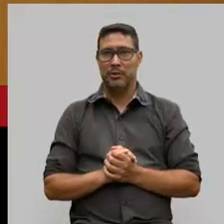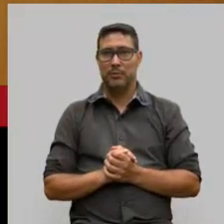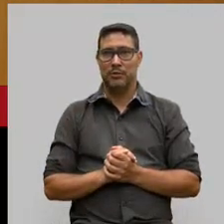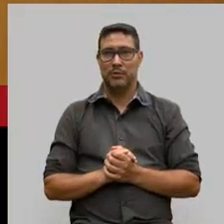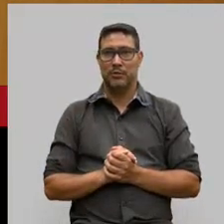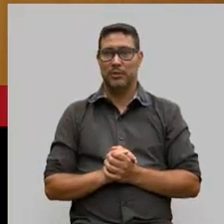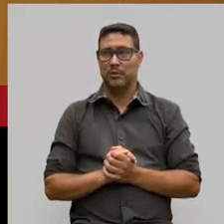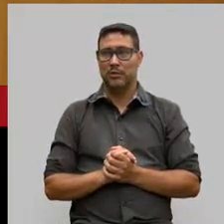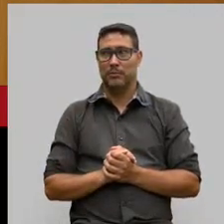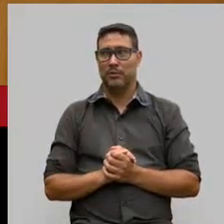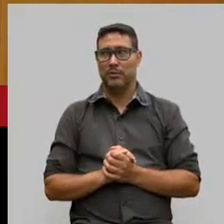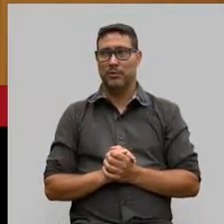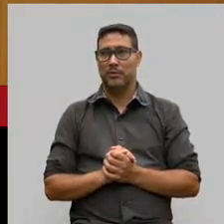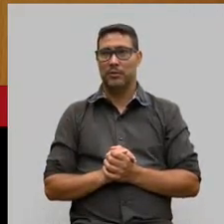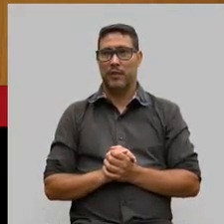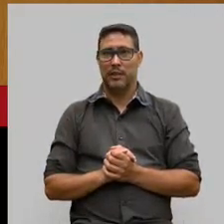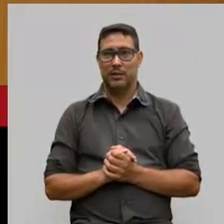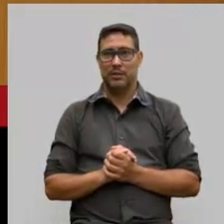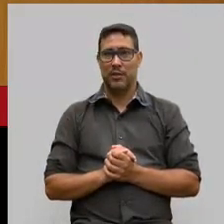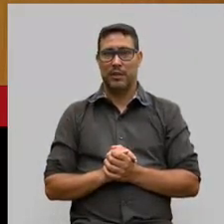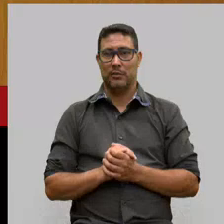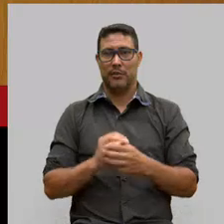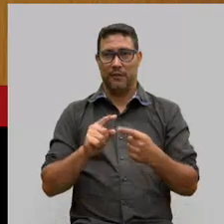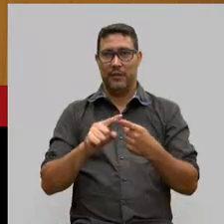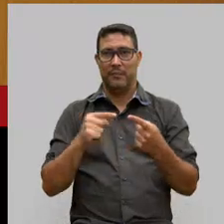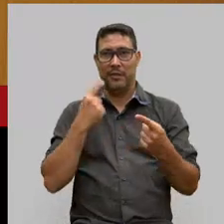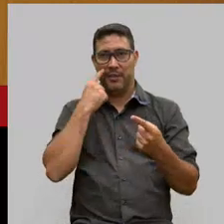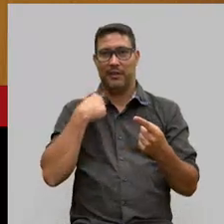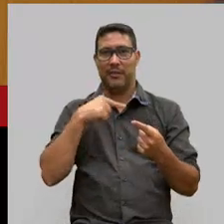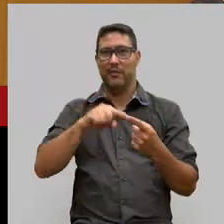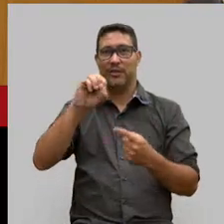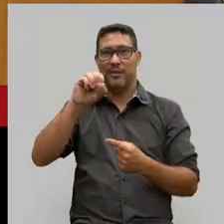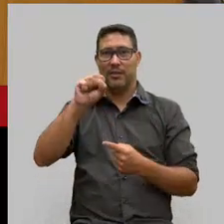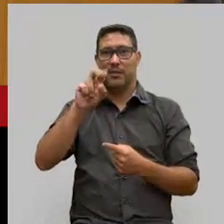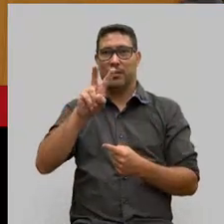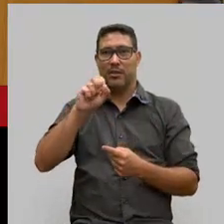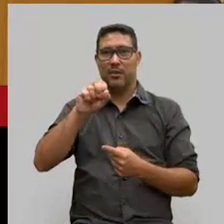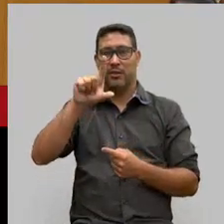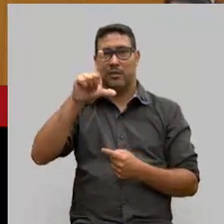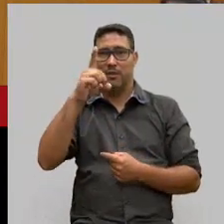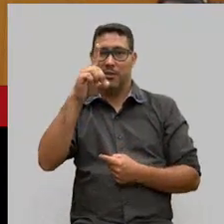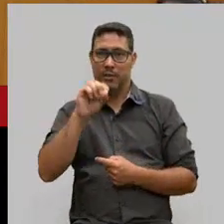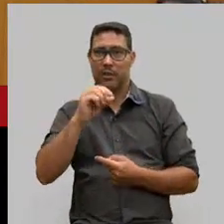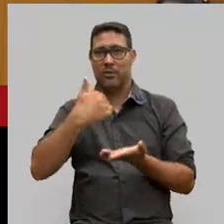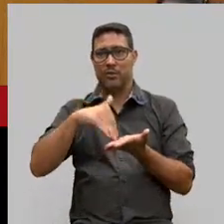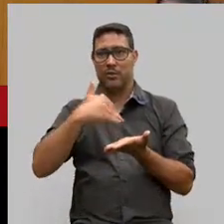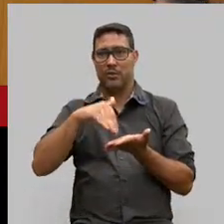ocupacional Osvaldo Freire da Fonseca Júnior escritor e